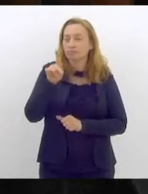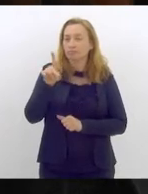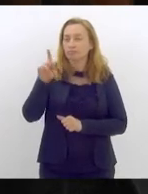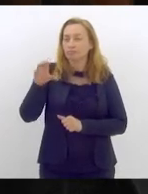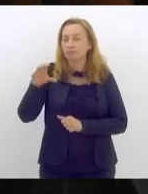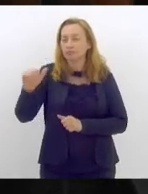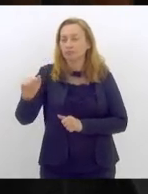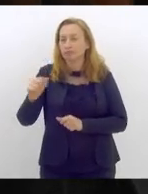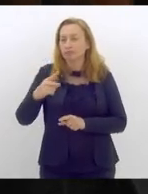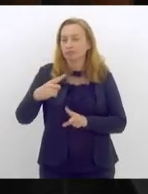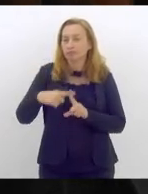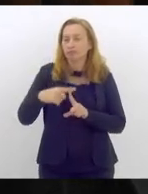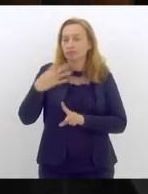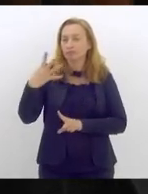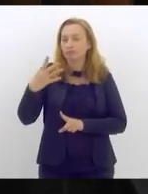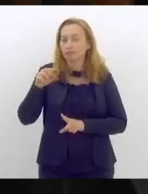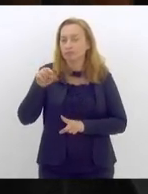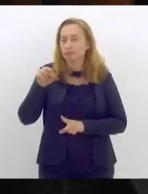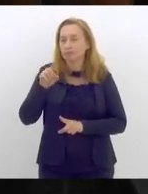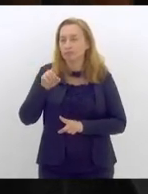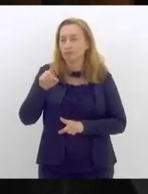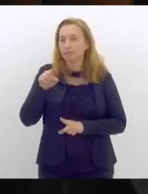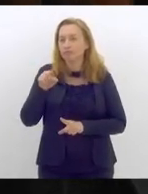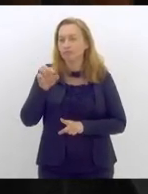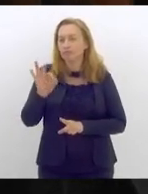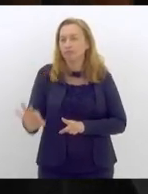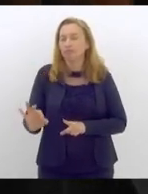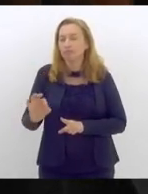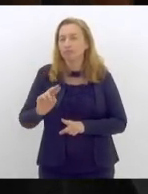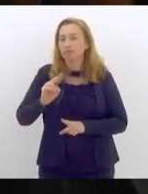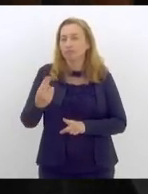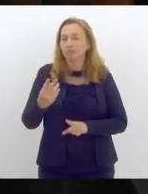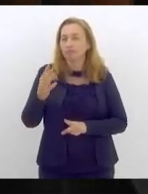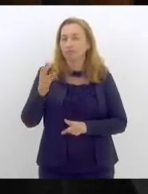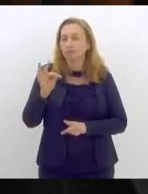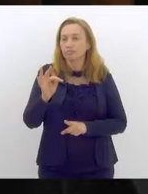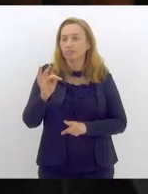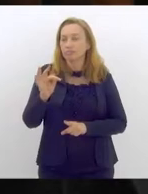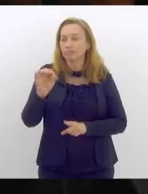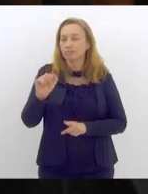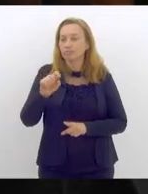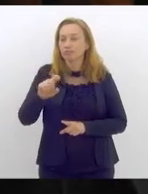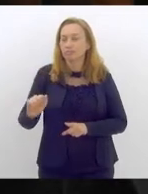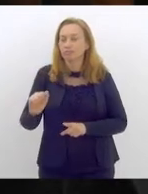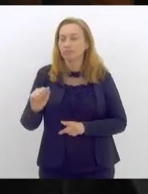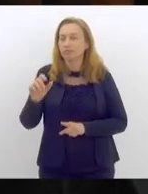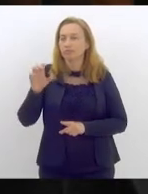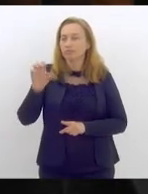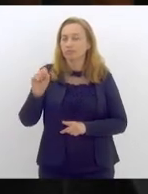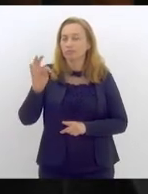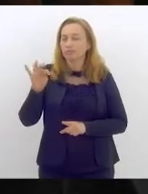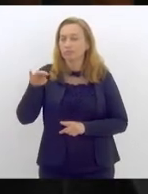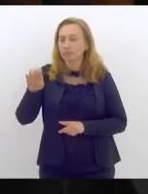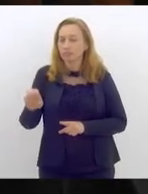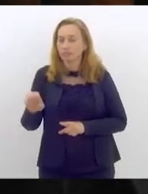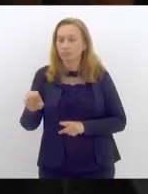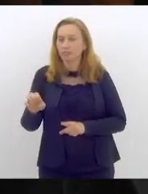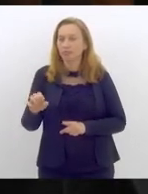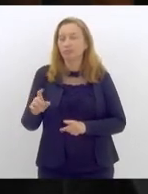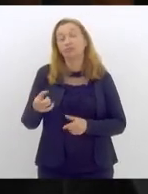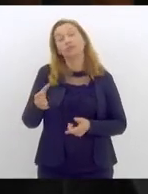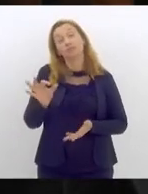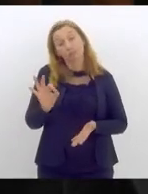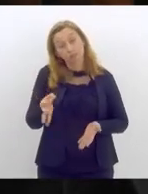ou taxa SELIC o que fosse maior evidentemente a dívida do estado